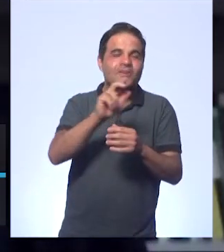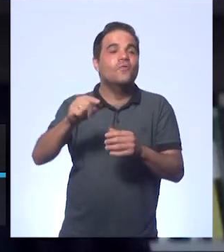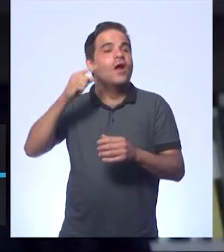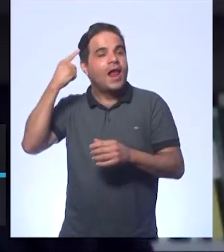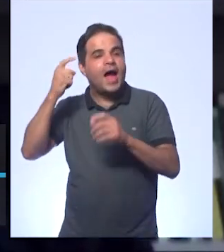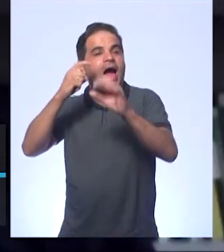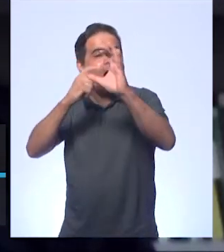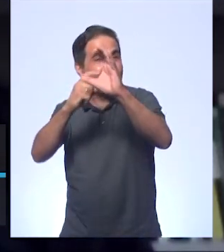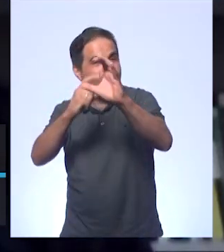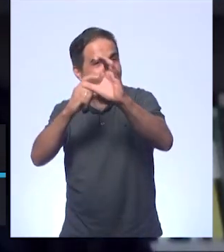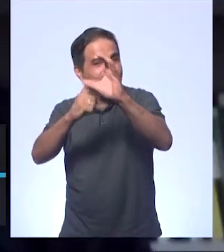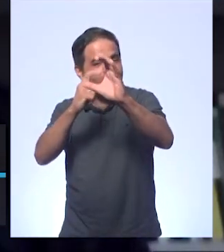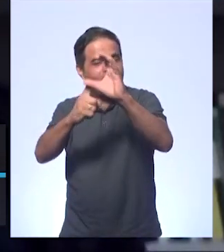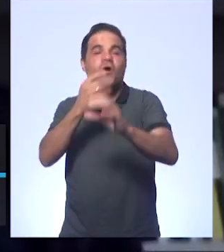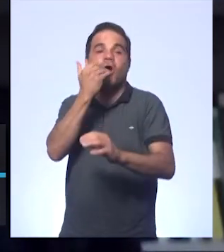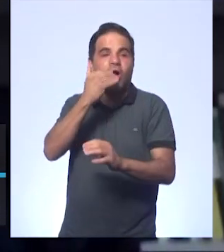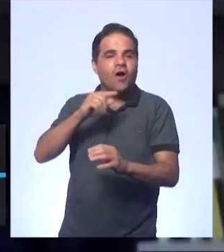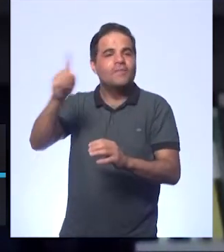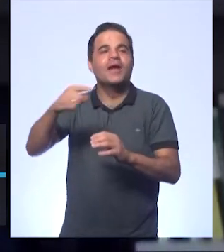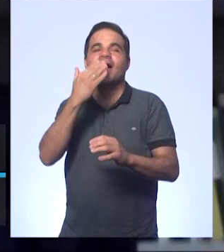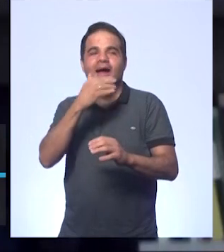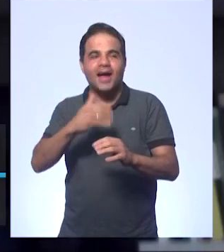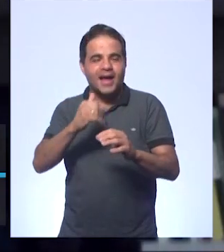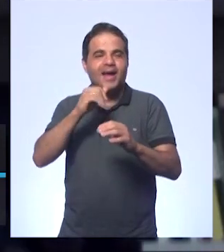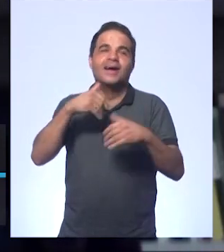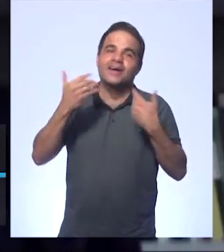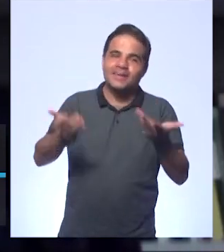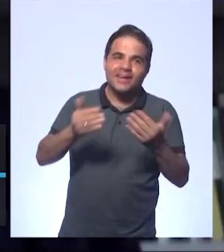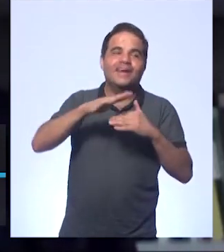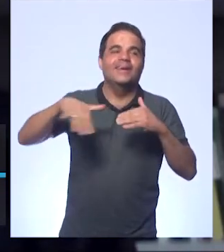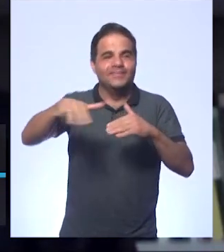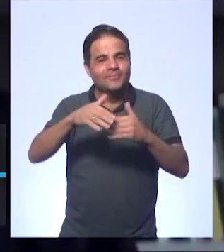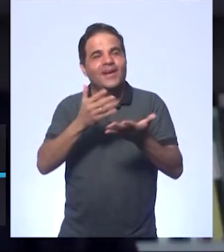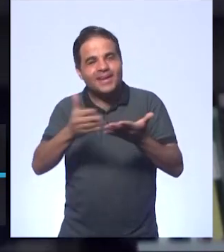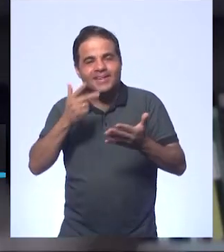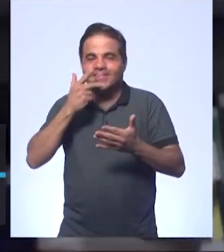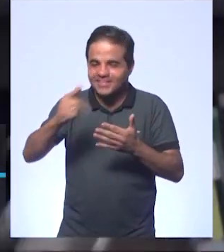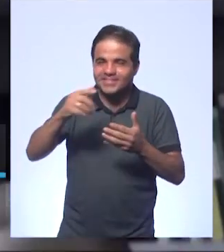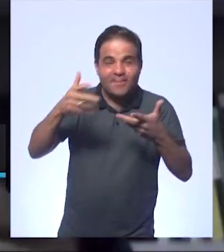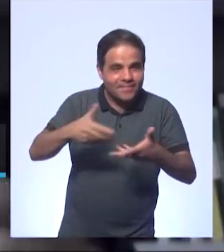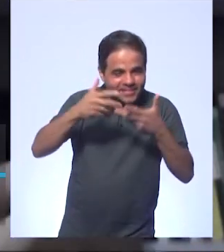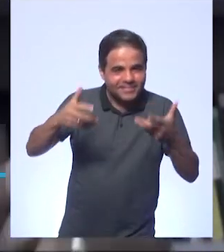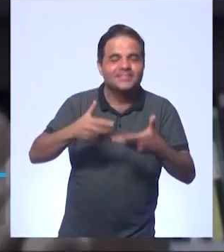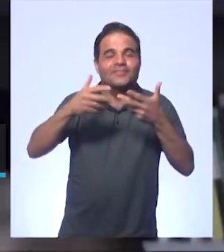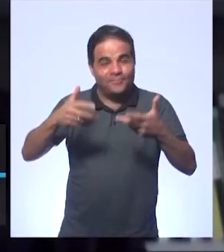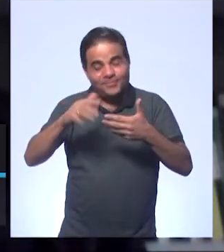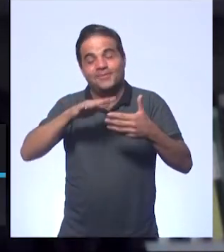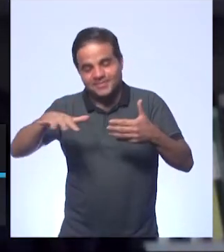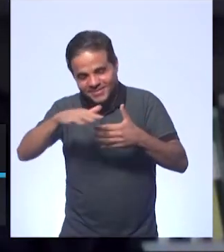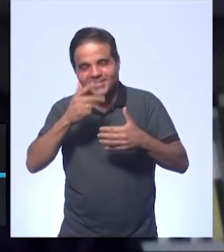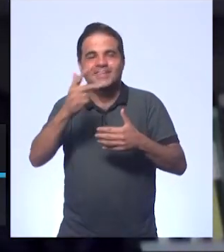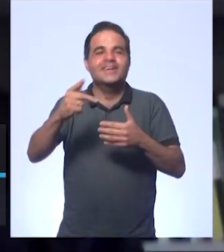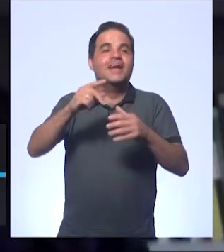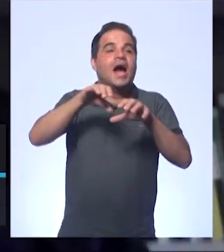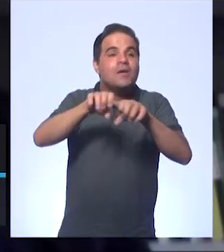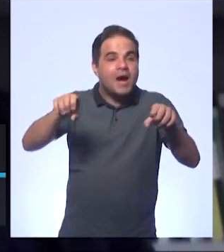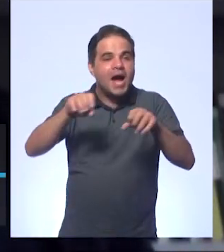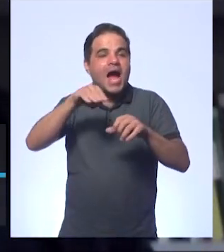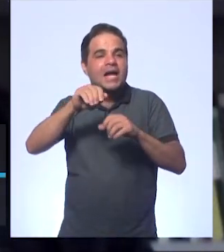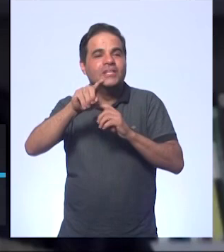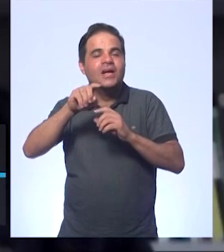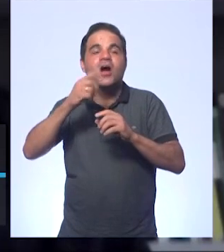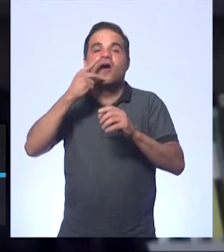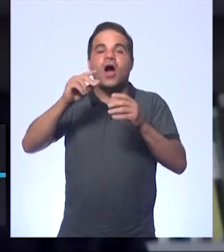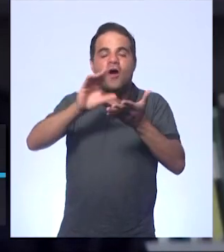Congo. Das verduras, comemos muito. As verduras que aqui não se come, aqui nós comemos muito. A folha de mandioca, a folha